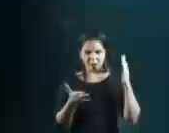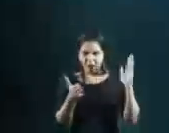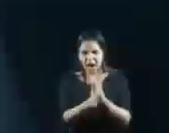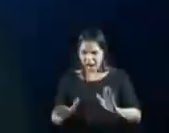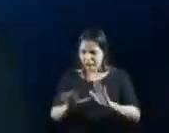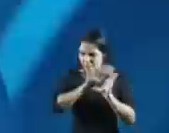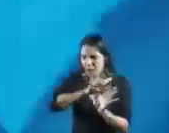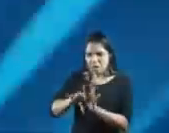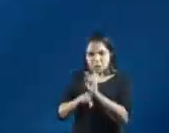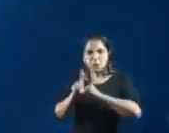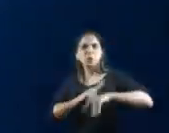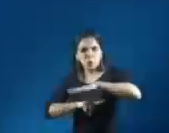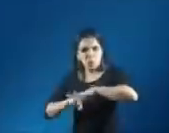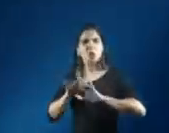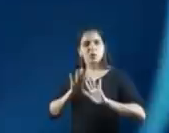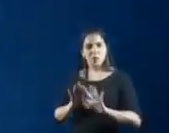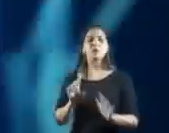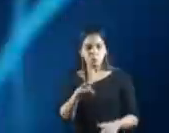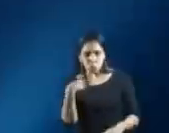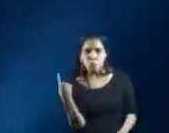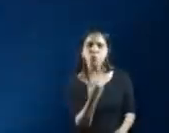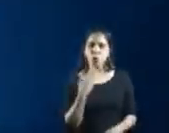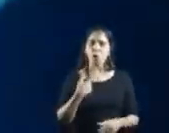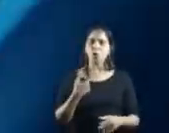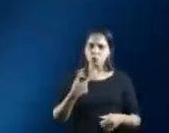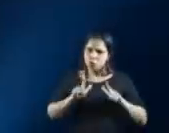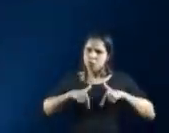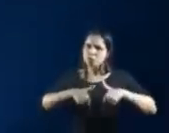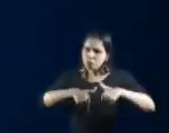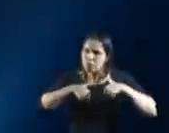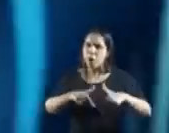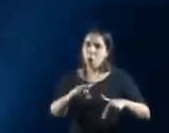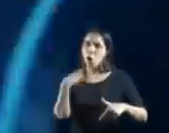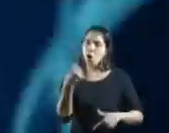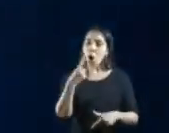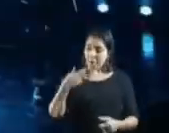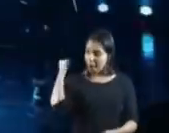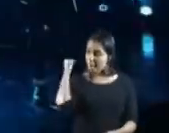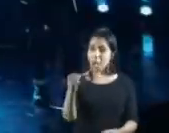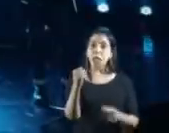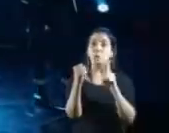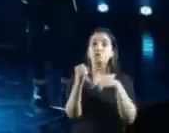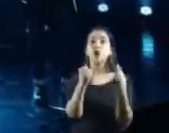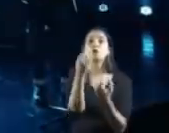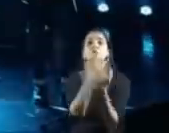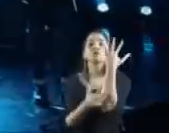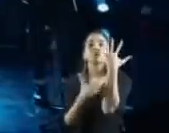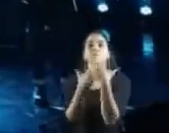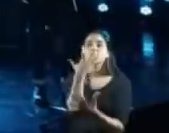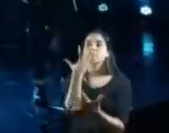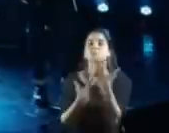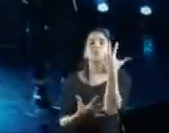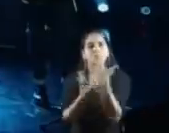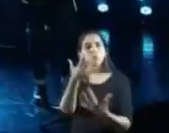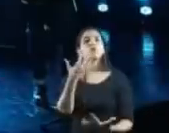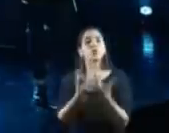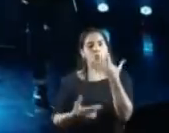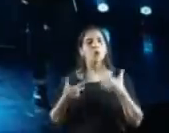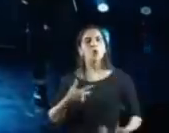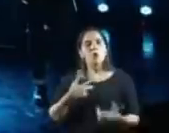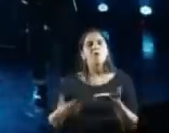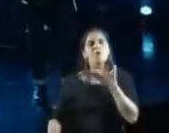estreito, passamos nós com nossas mãos tudo que a nós.